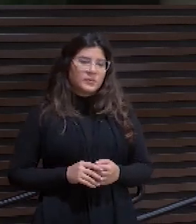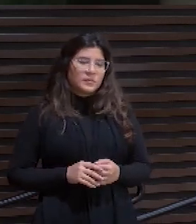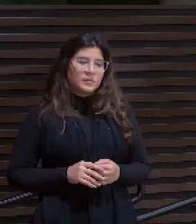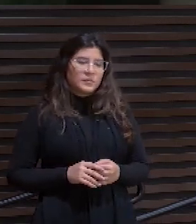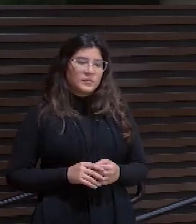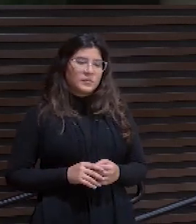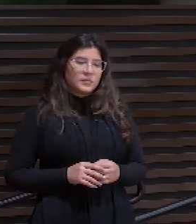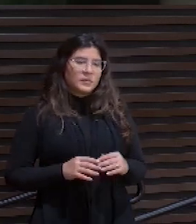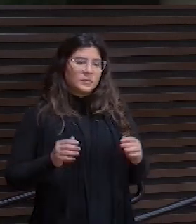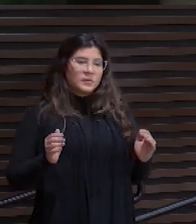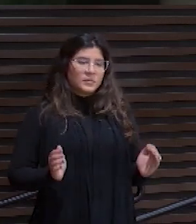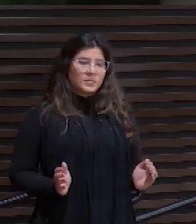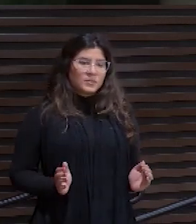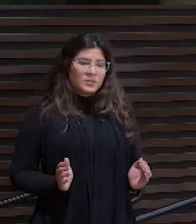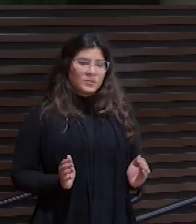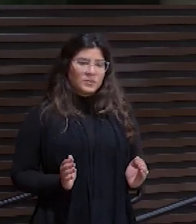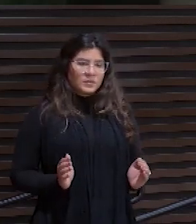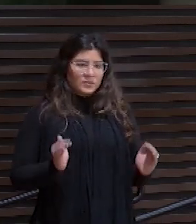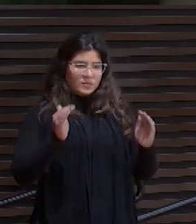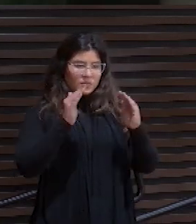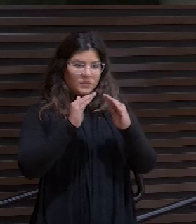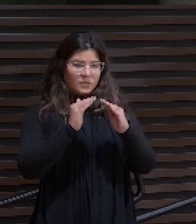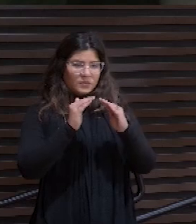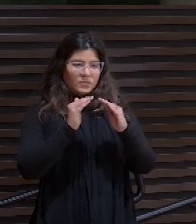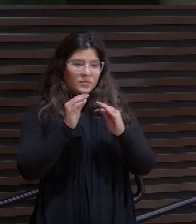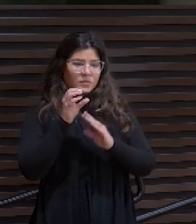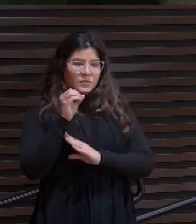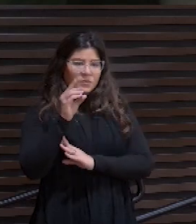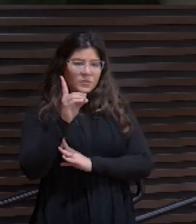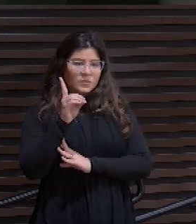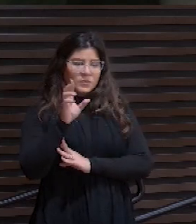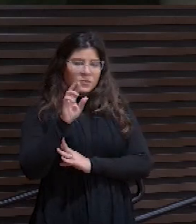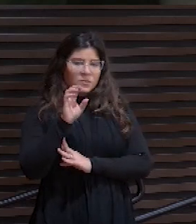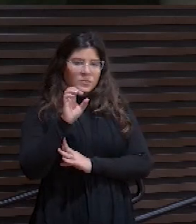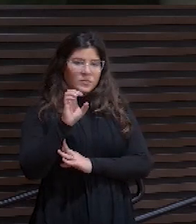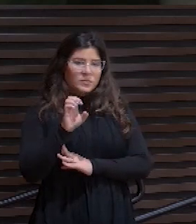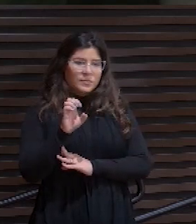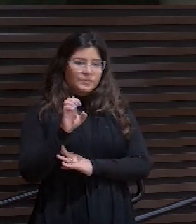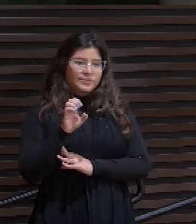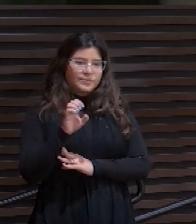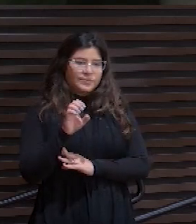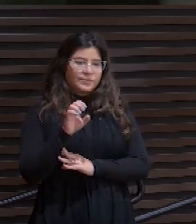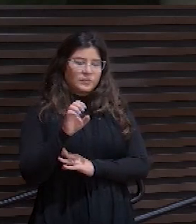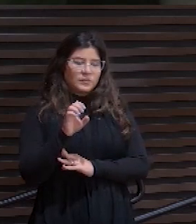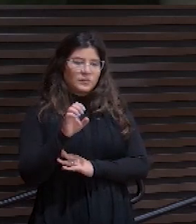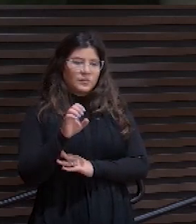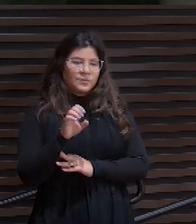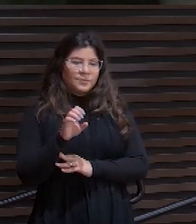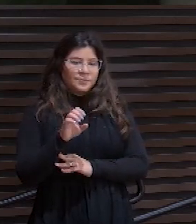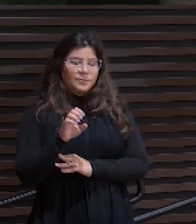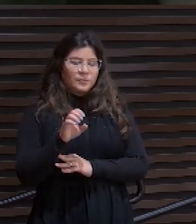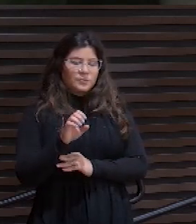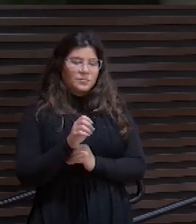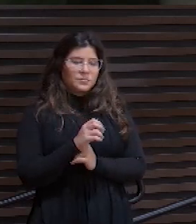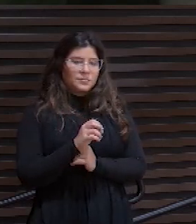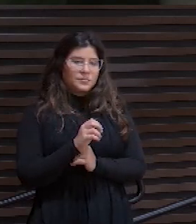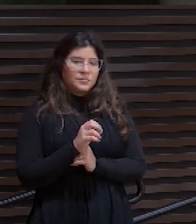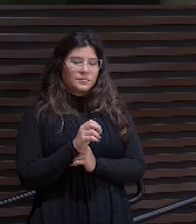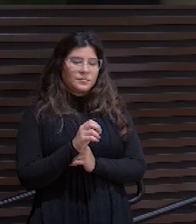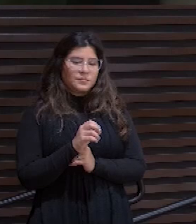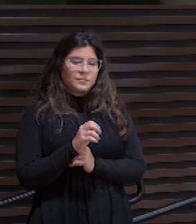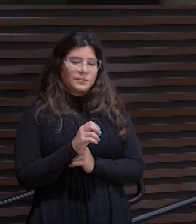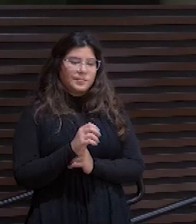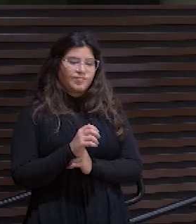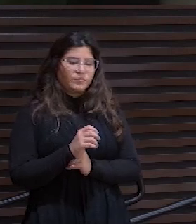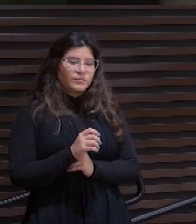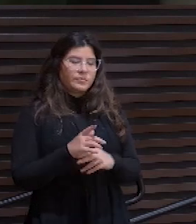O odre, ele está no plural, não no singular. O que está no singular é o vinho novo. Então o odre, ele está no plural, porque nós